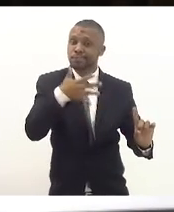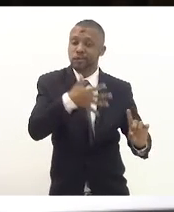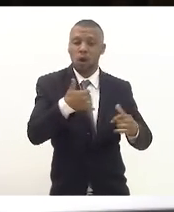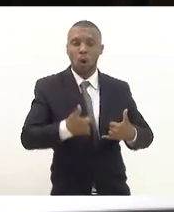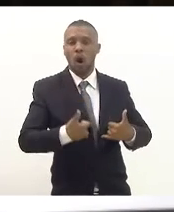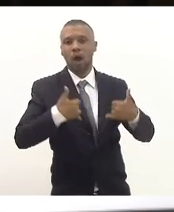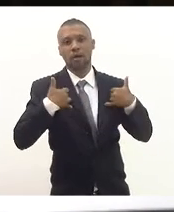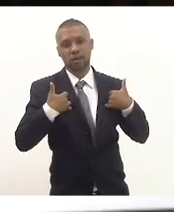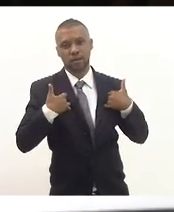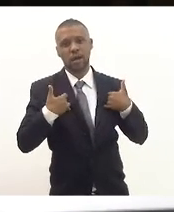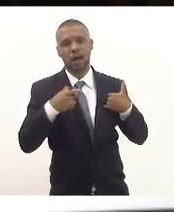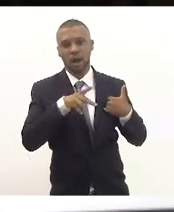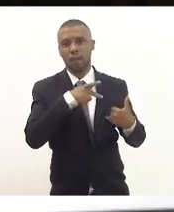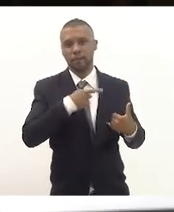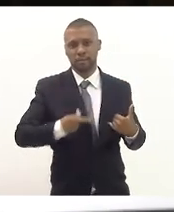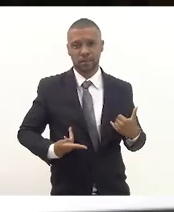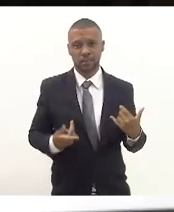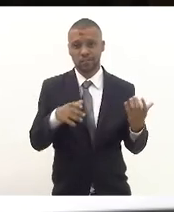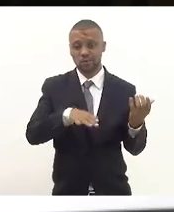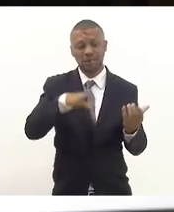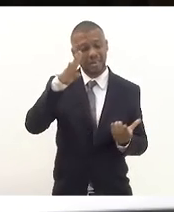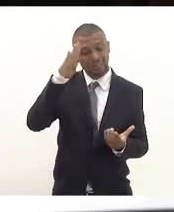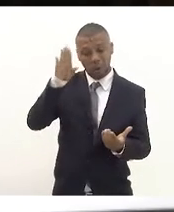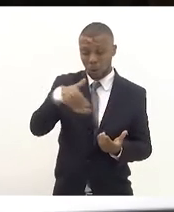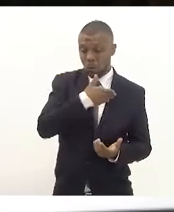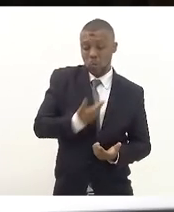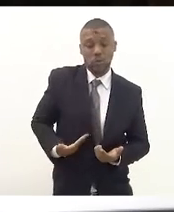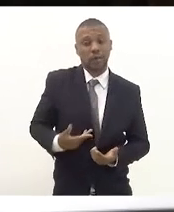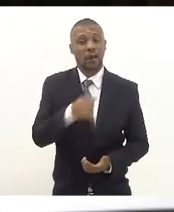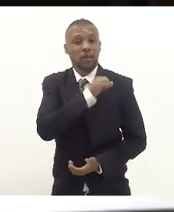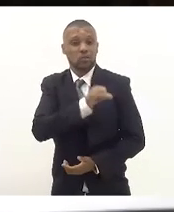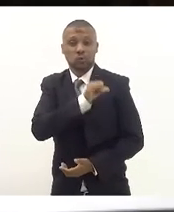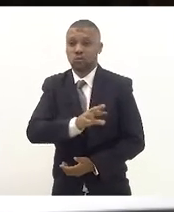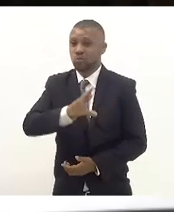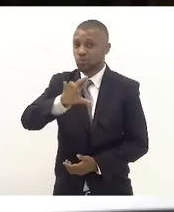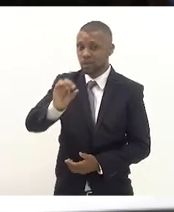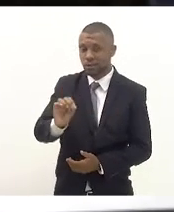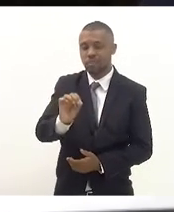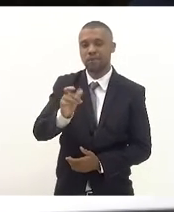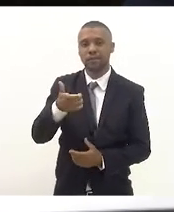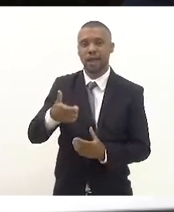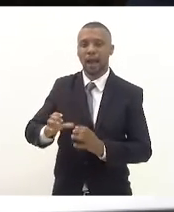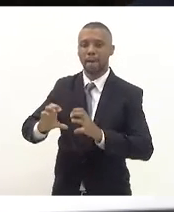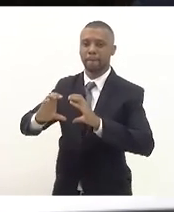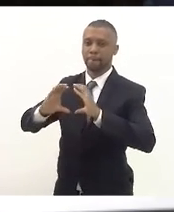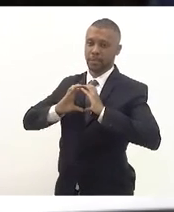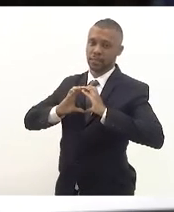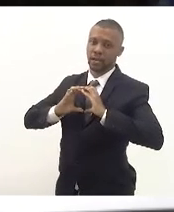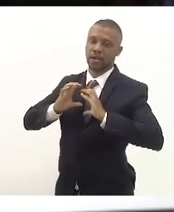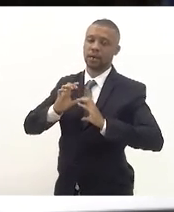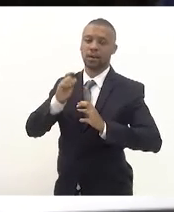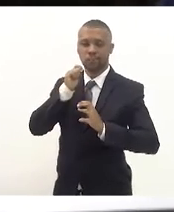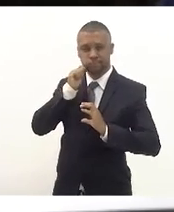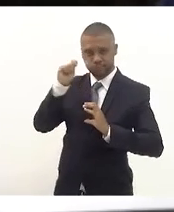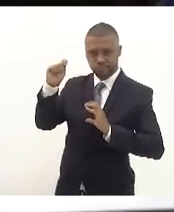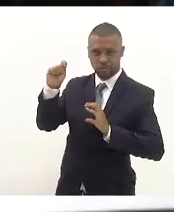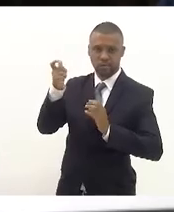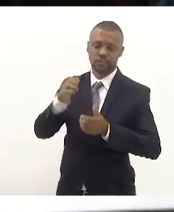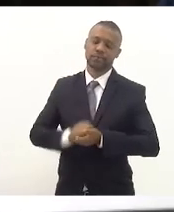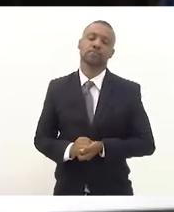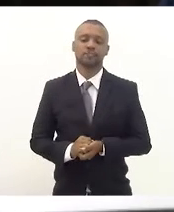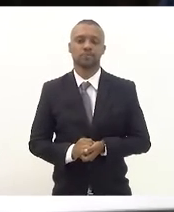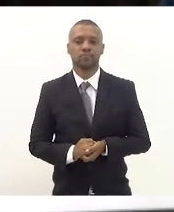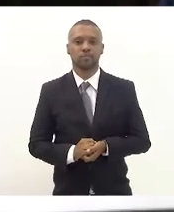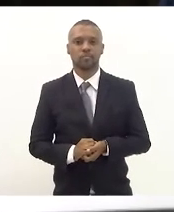Celso do Alba que a maior honraria do Estado do Rio de Janeiro que a medalha Tiradentes e eu